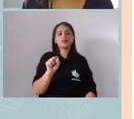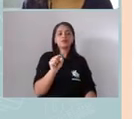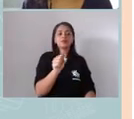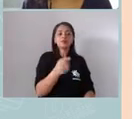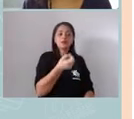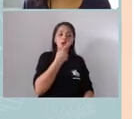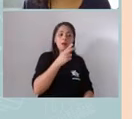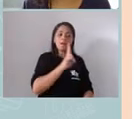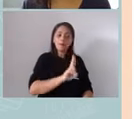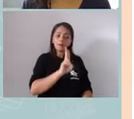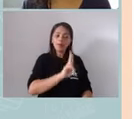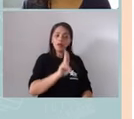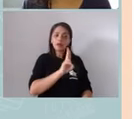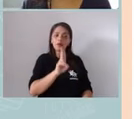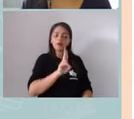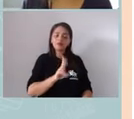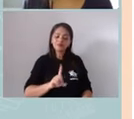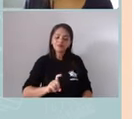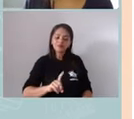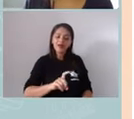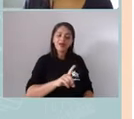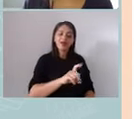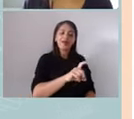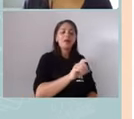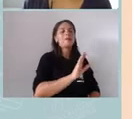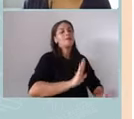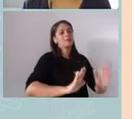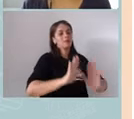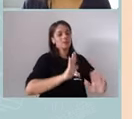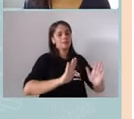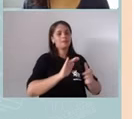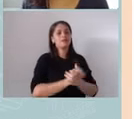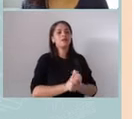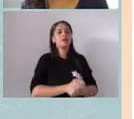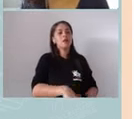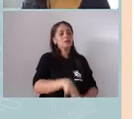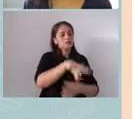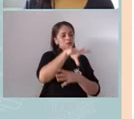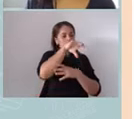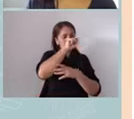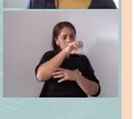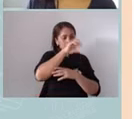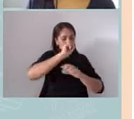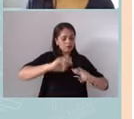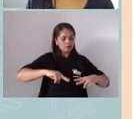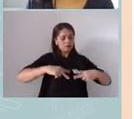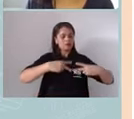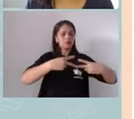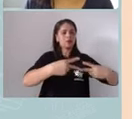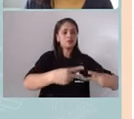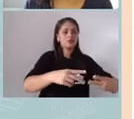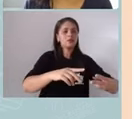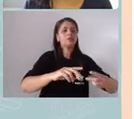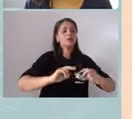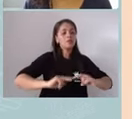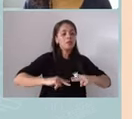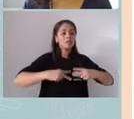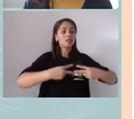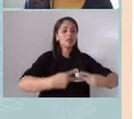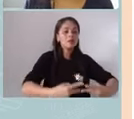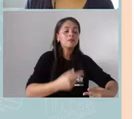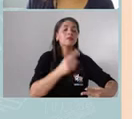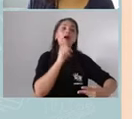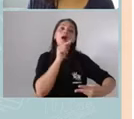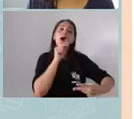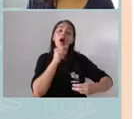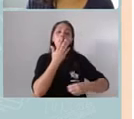para tratar essas doenças bacterianas, ok? Então, a gente tem, de transmissão respiratória, transmissão por água ou alimentos